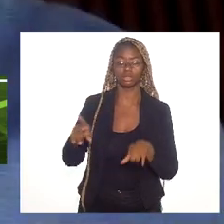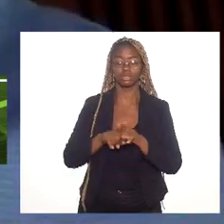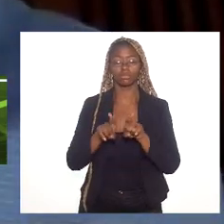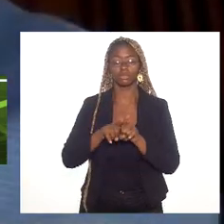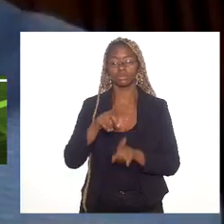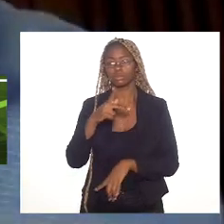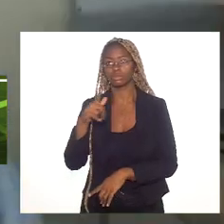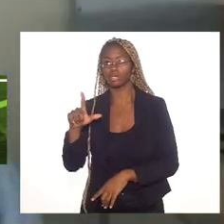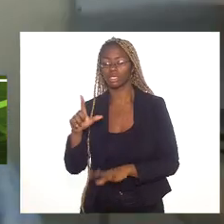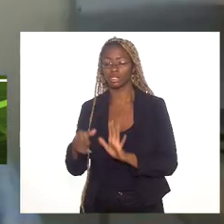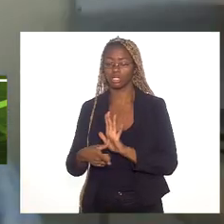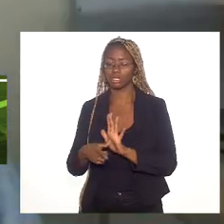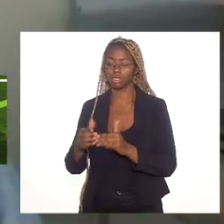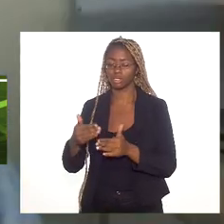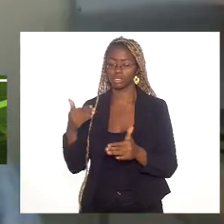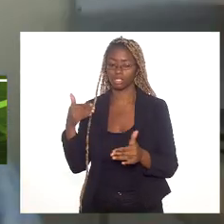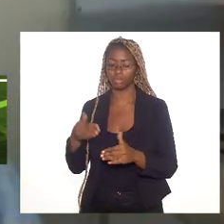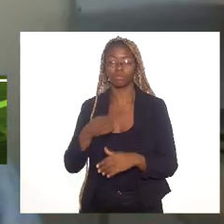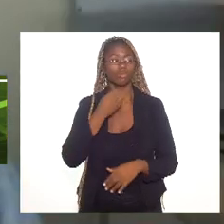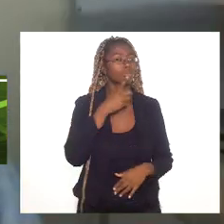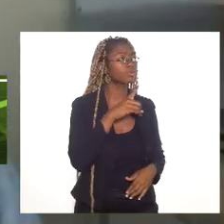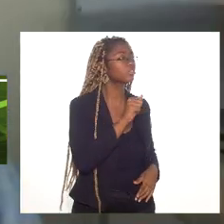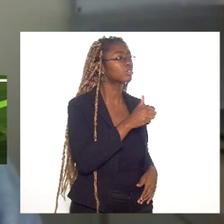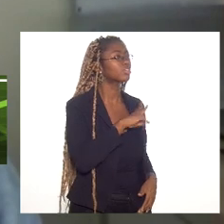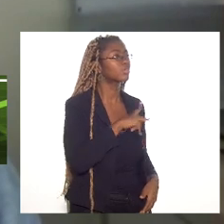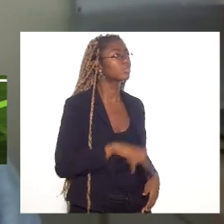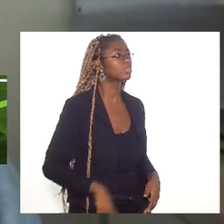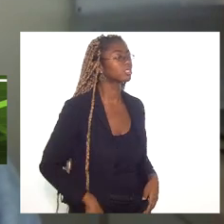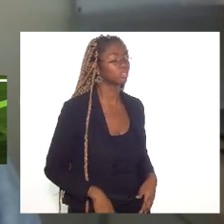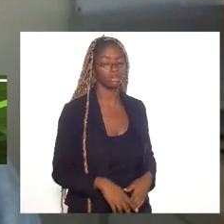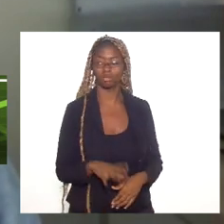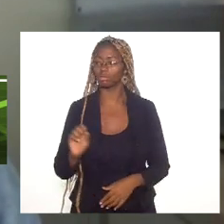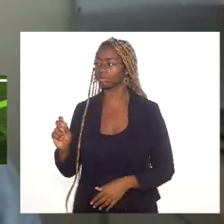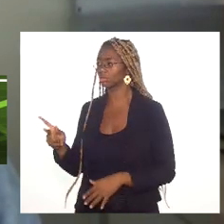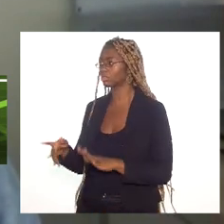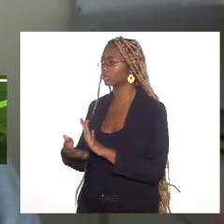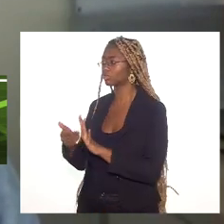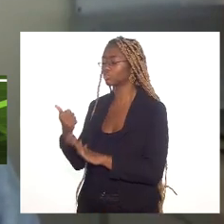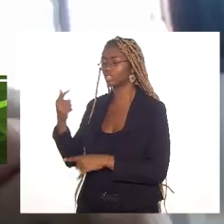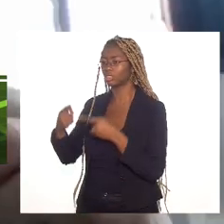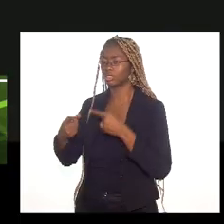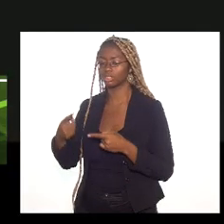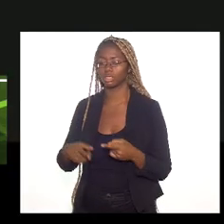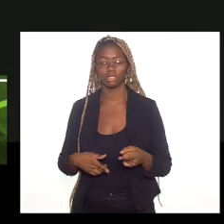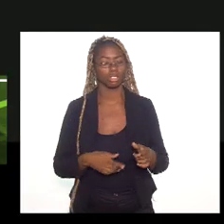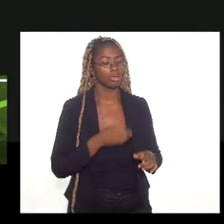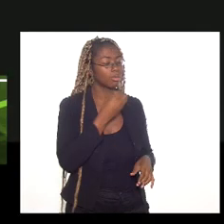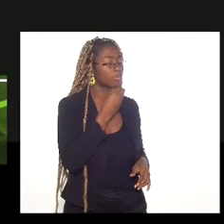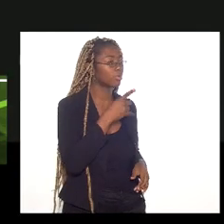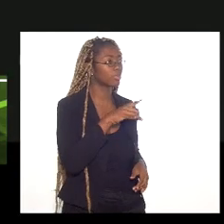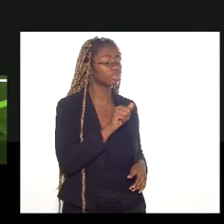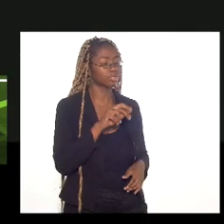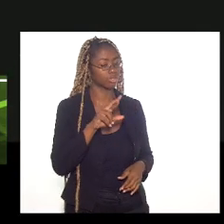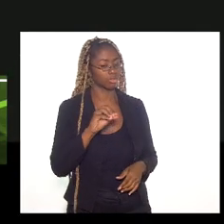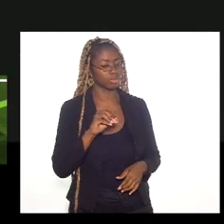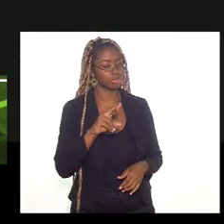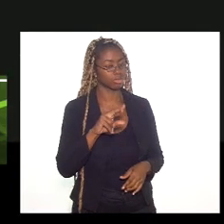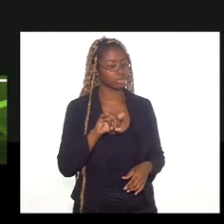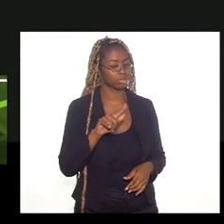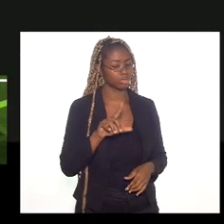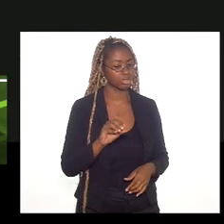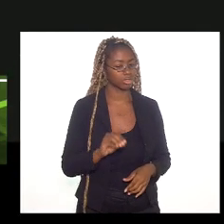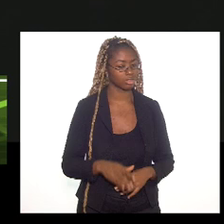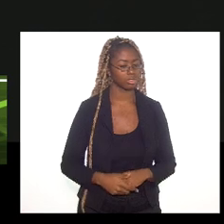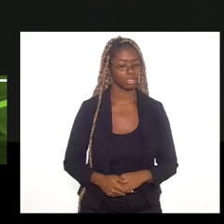anterior. Bom dia, presidente. Retirado de pauta. Bom dia, Rodrigo Amorim. Senhor presidente, eu vou ver o